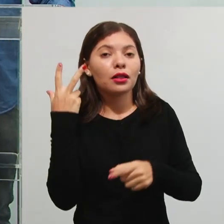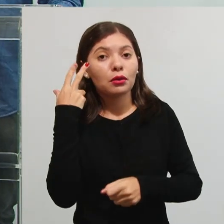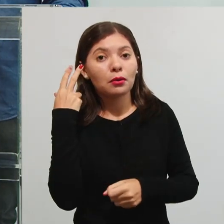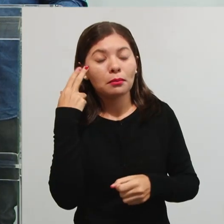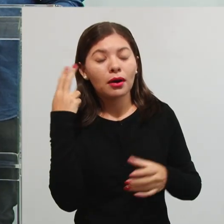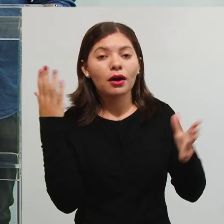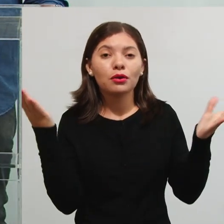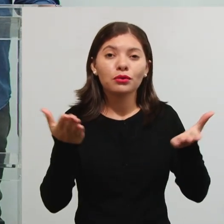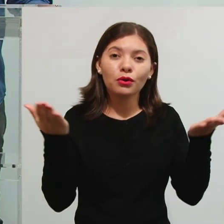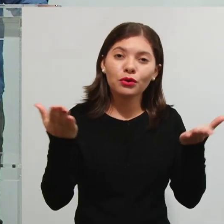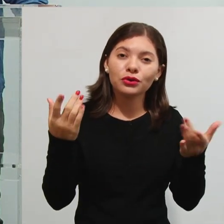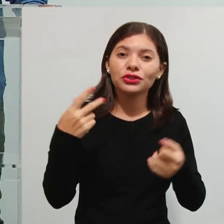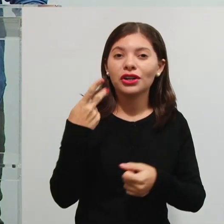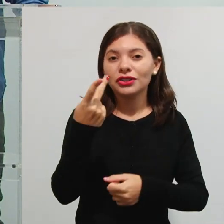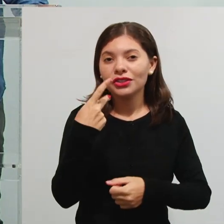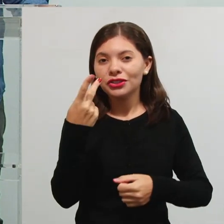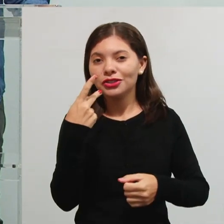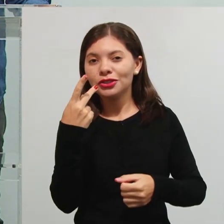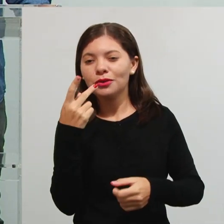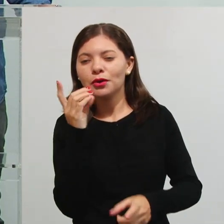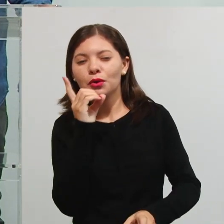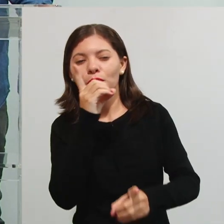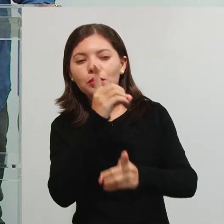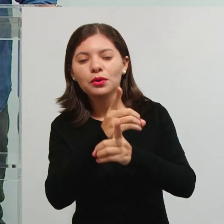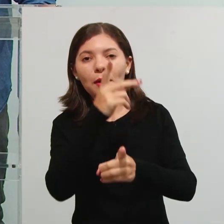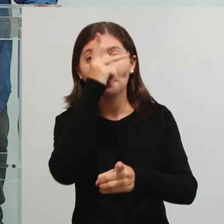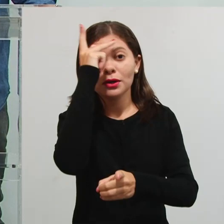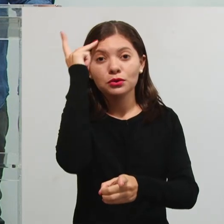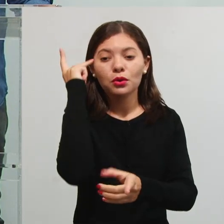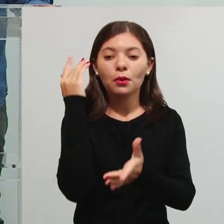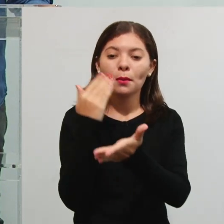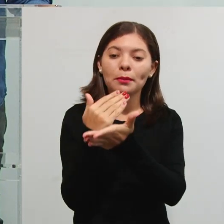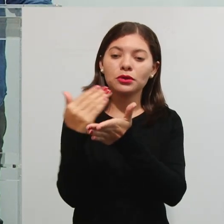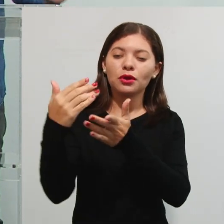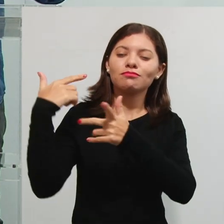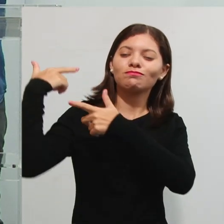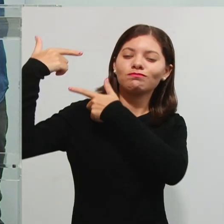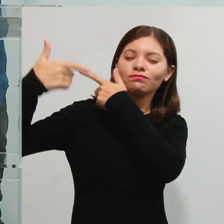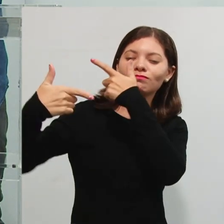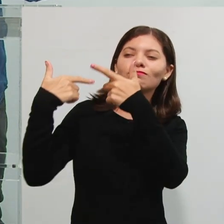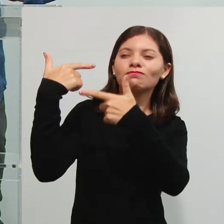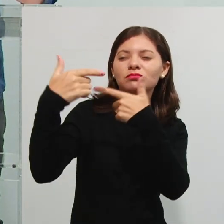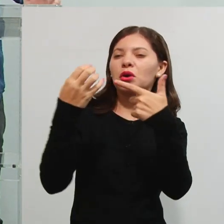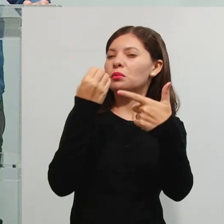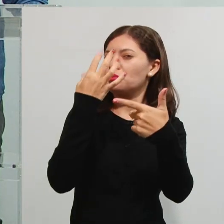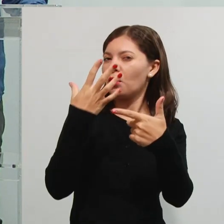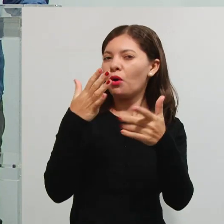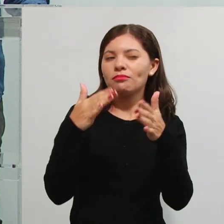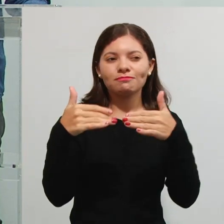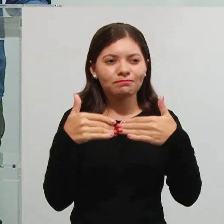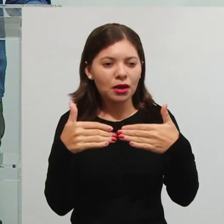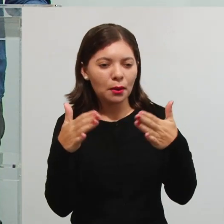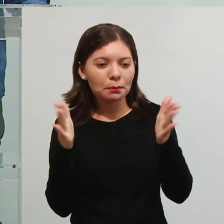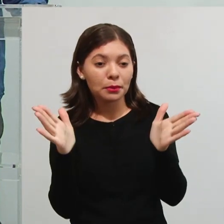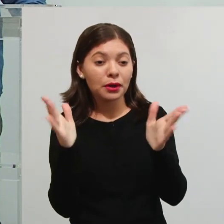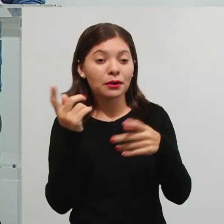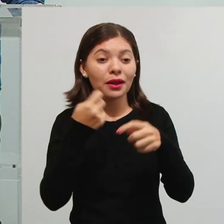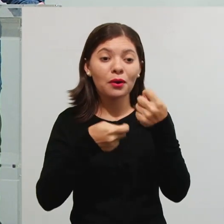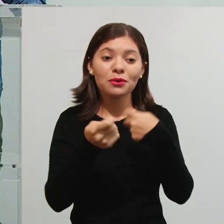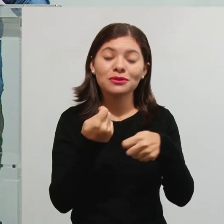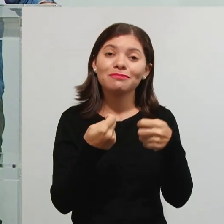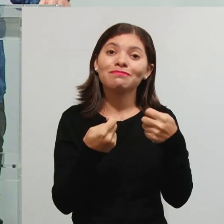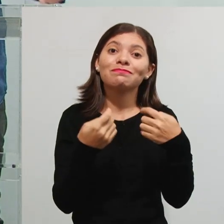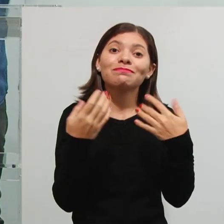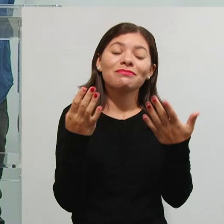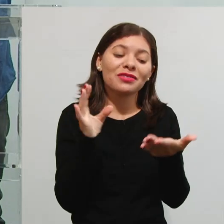a gente se deparar com pessoas que iniciaram a sua carreira empreendedora, que abriram um negócio e por conta da falta